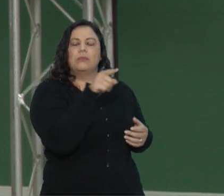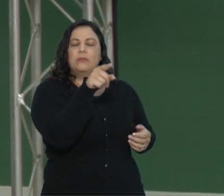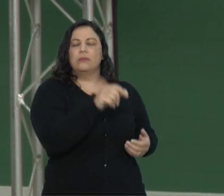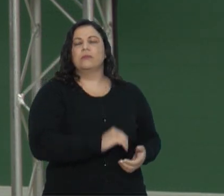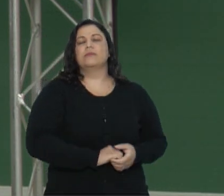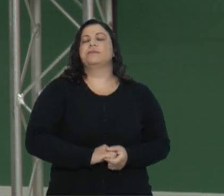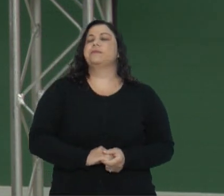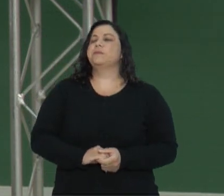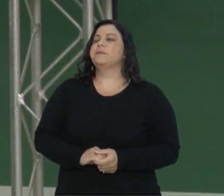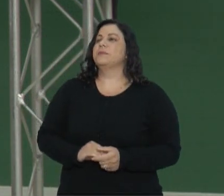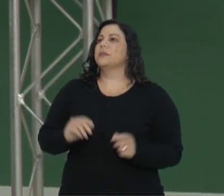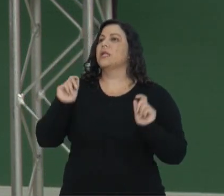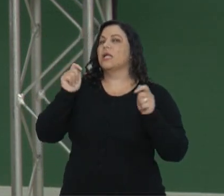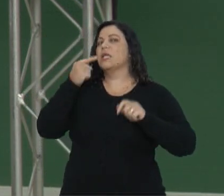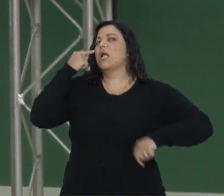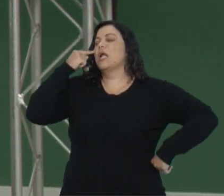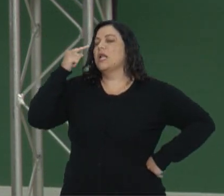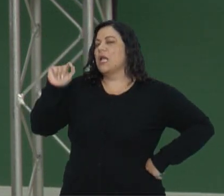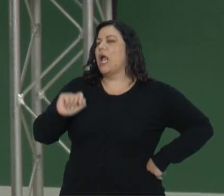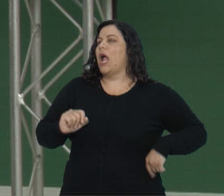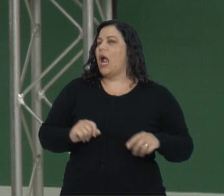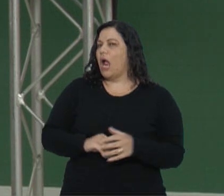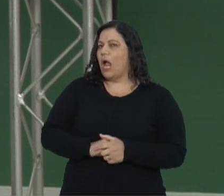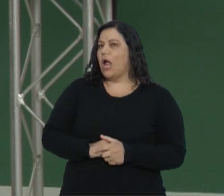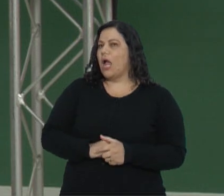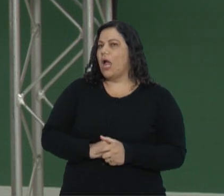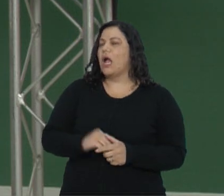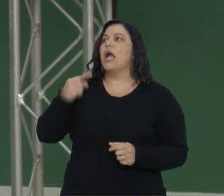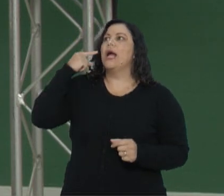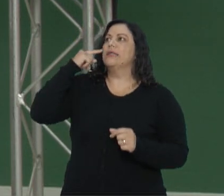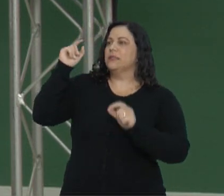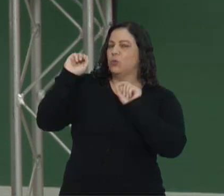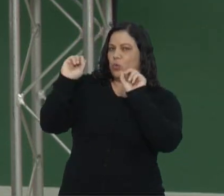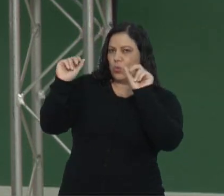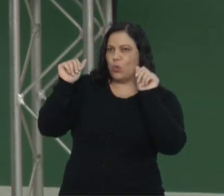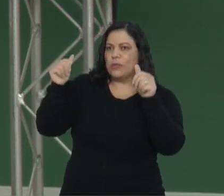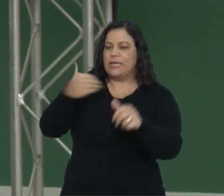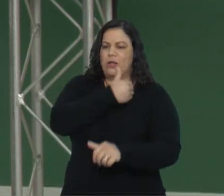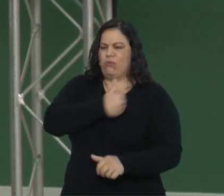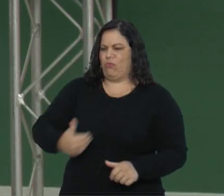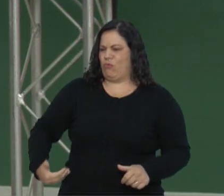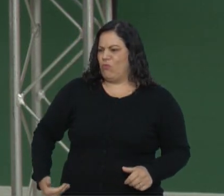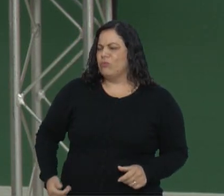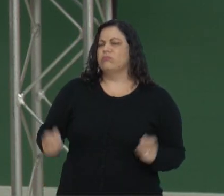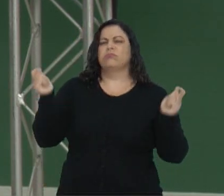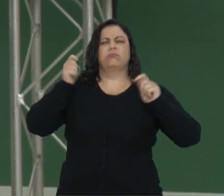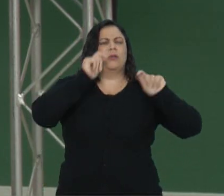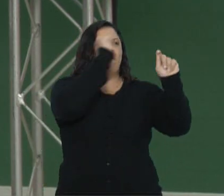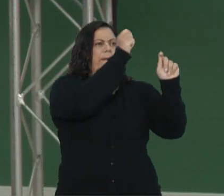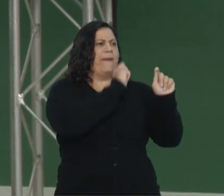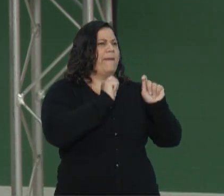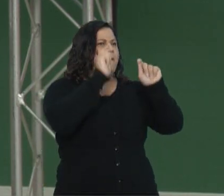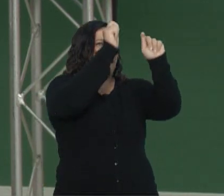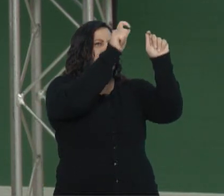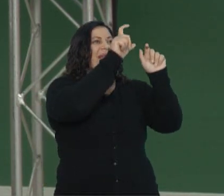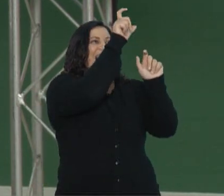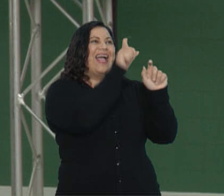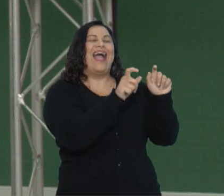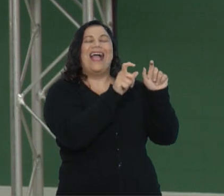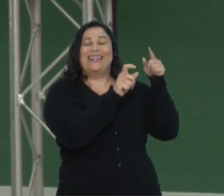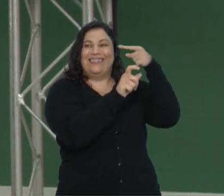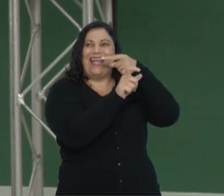Jorge e ele fez com a cara desse tenente. E no meio da procissão, todo mundo